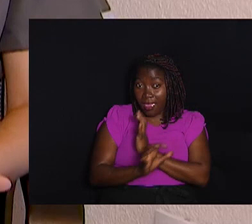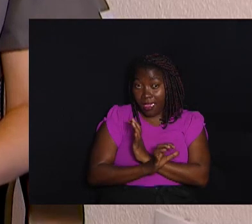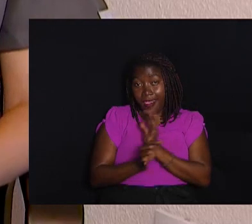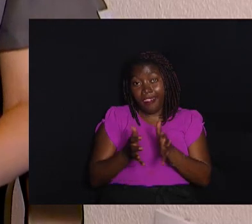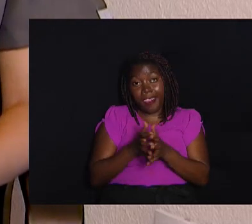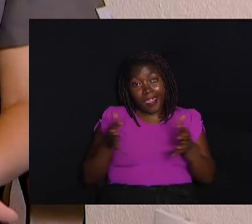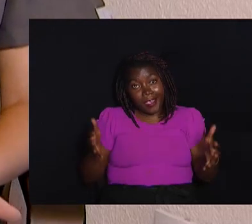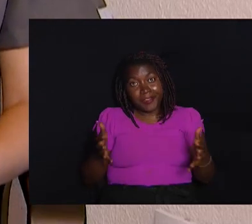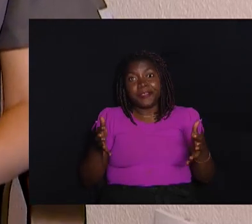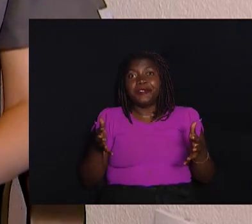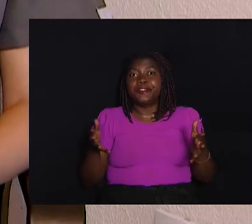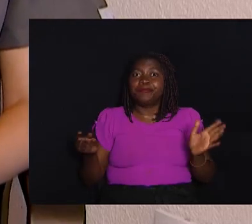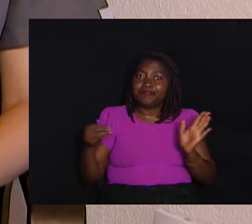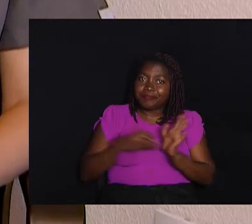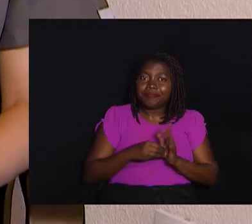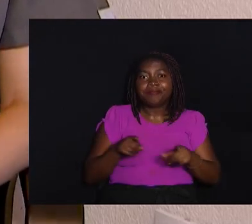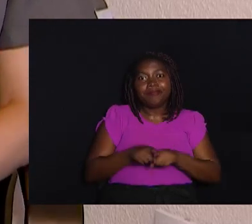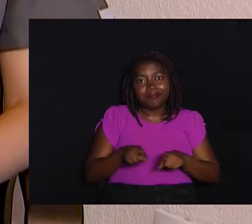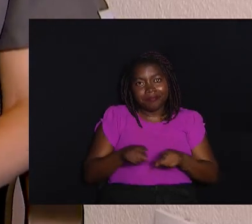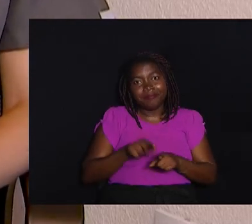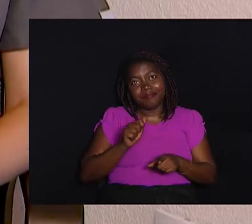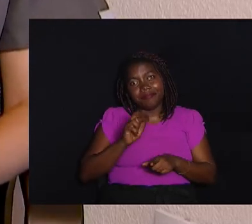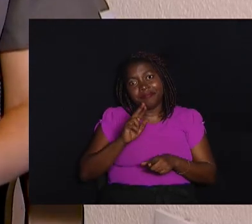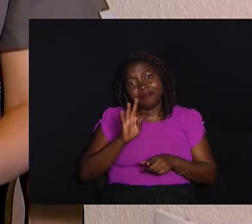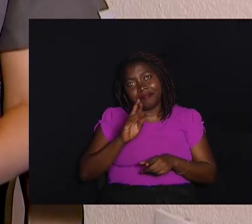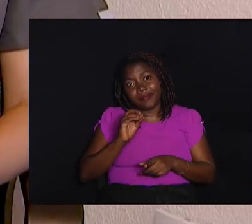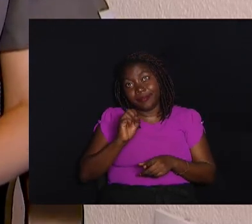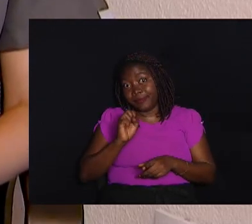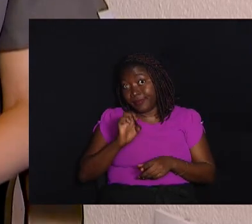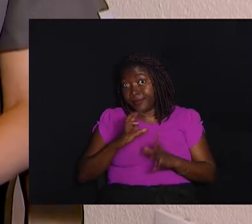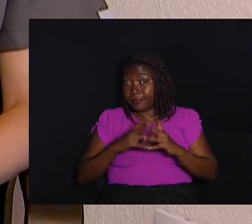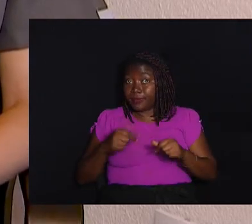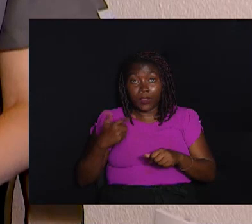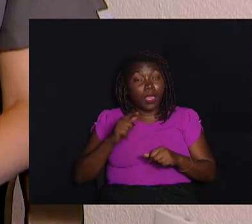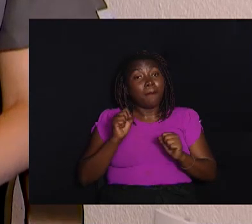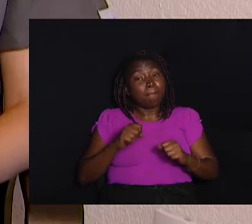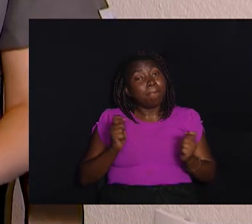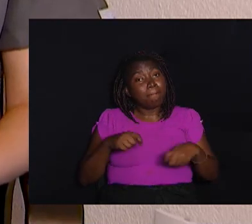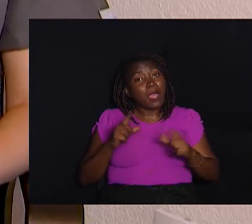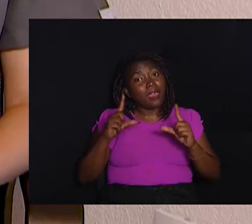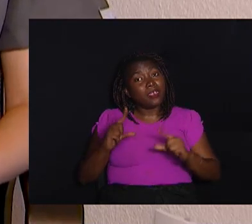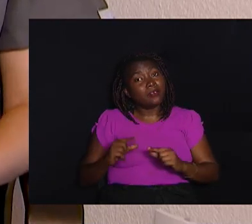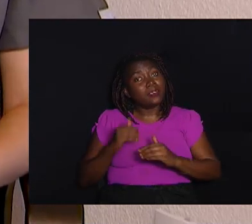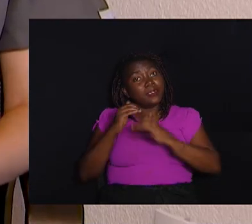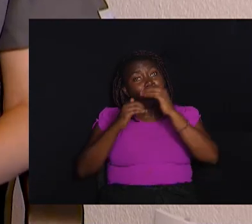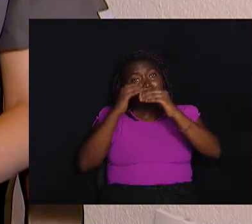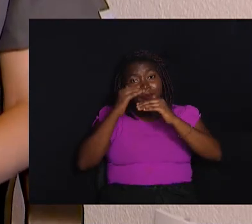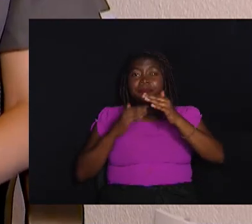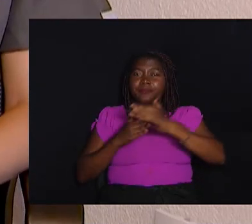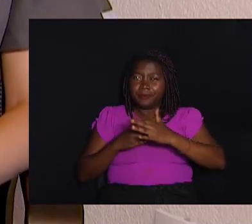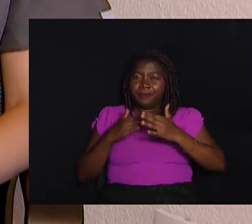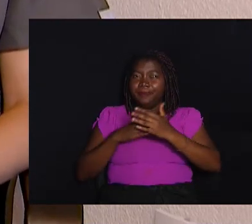a osteoartrose. Ela não tem cura, mas tem como a gente diminuir a progressão dela. Então, a gente retarda um pouco